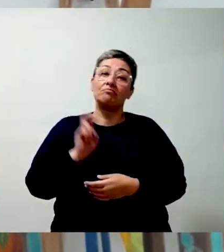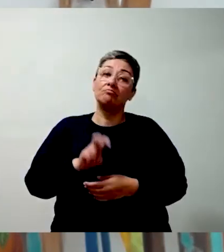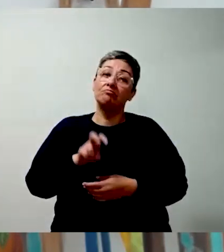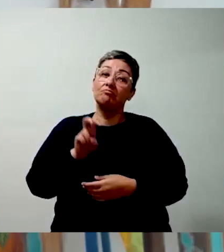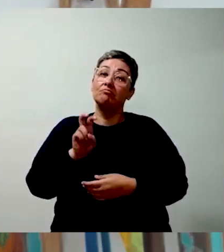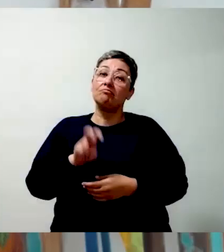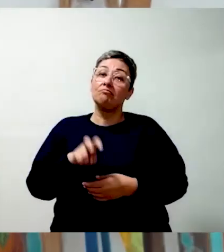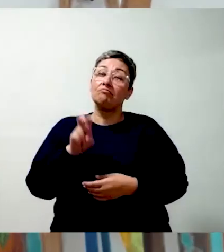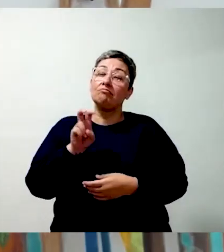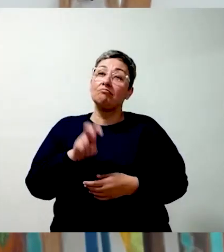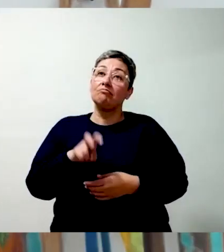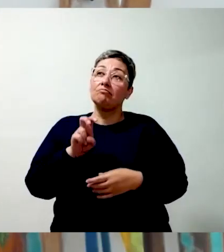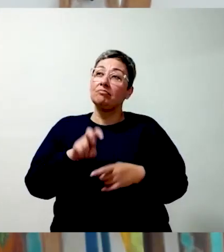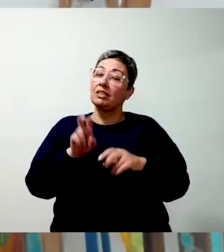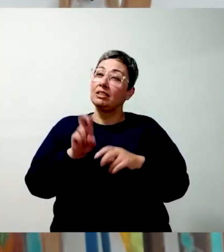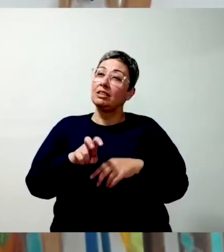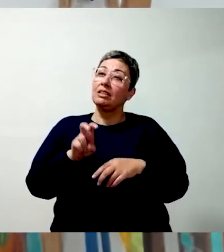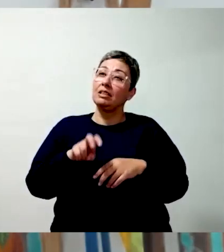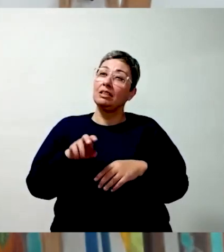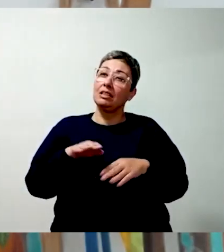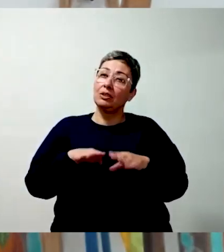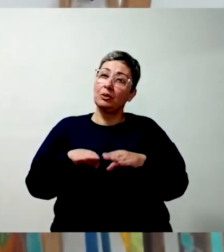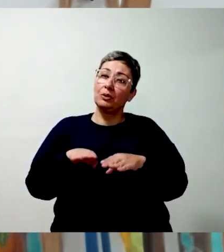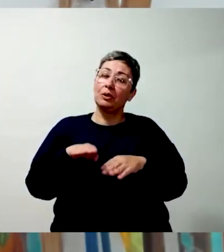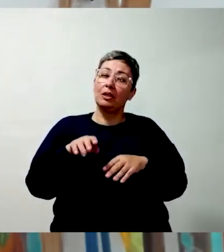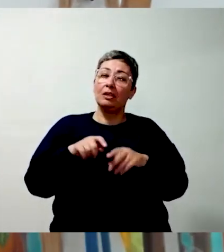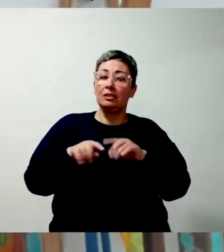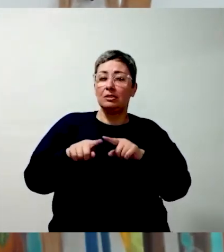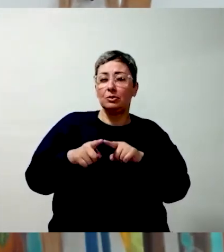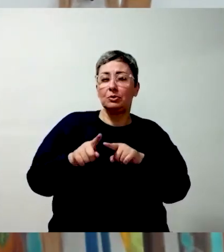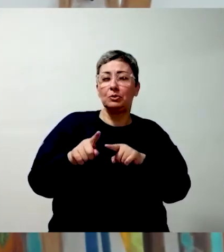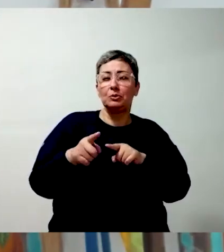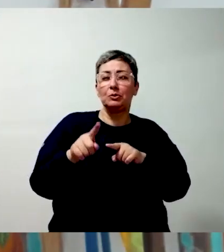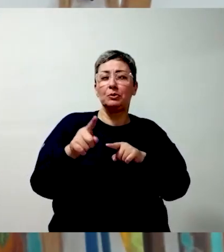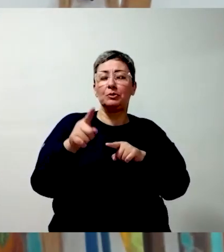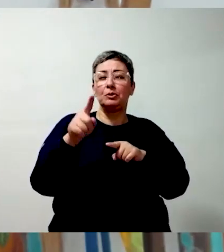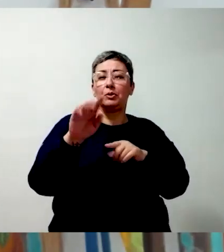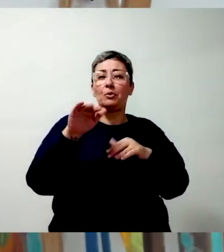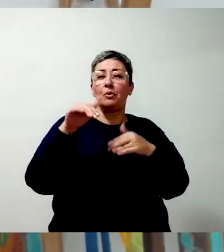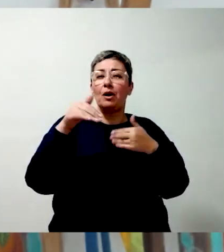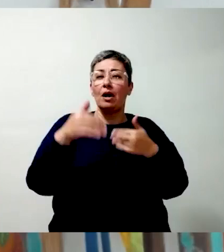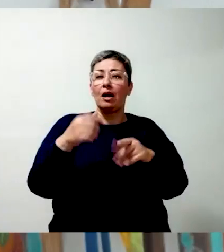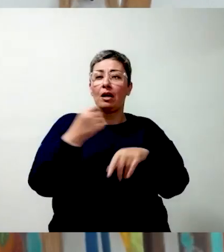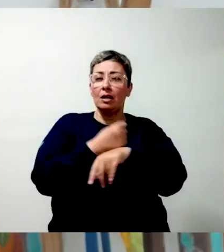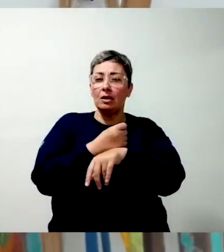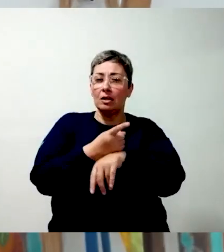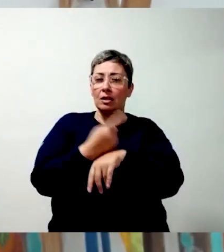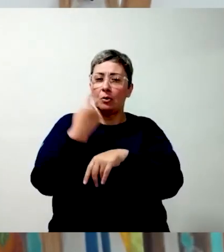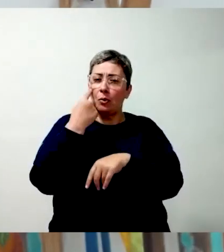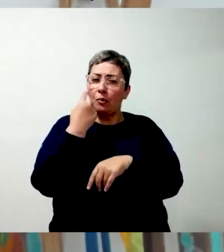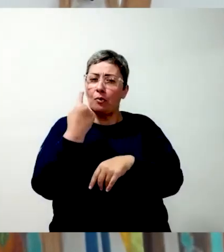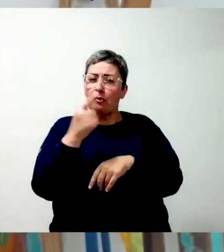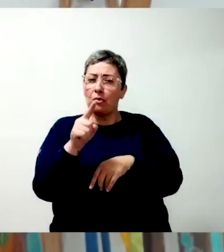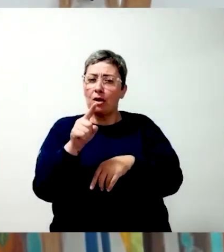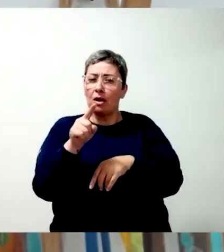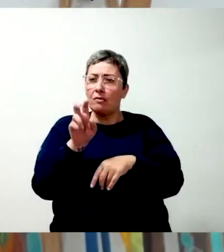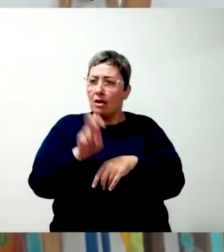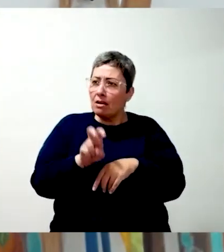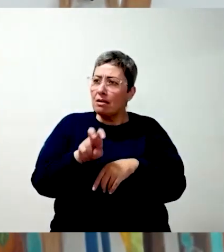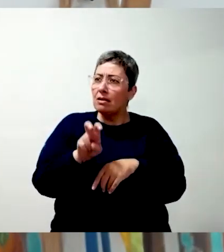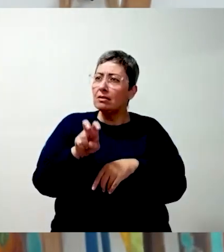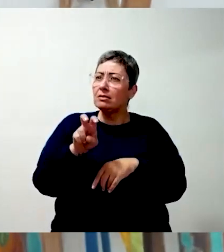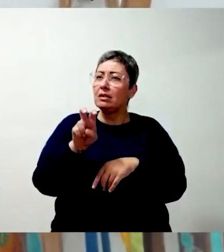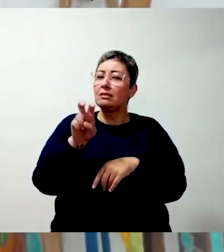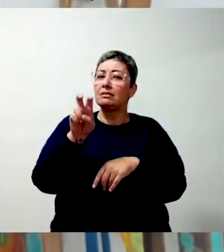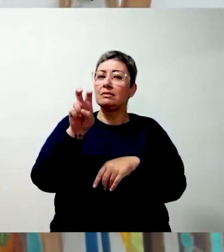eu caminhava por uma estrada comprida, quando de repente avistei